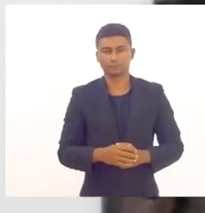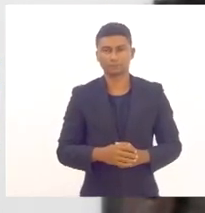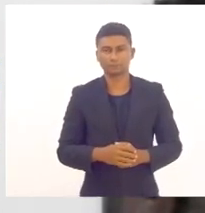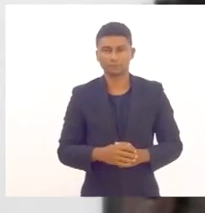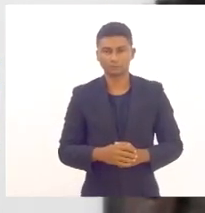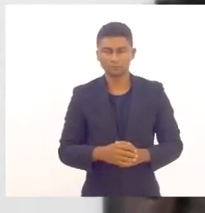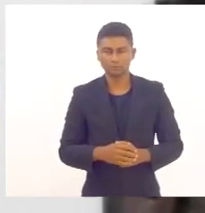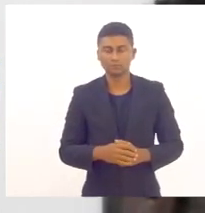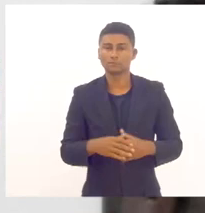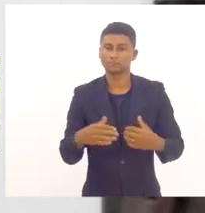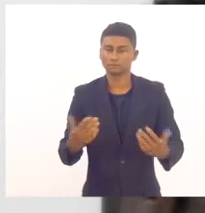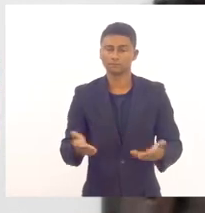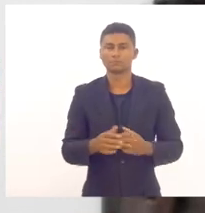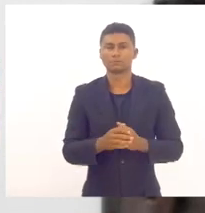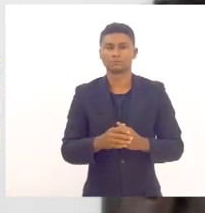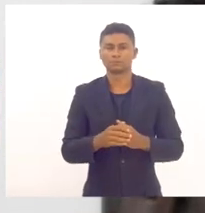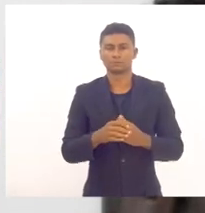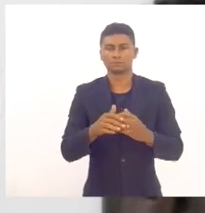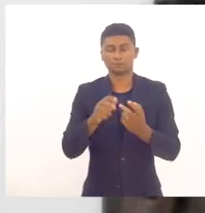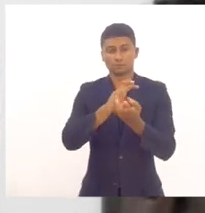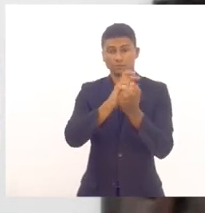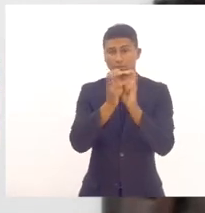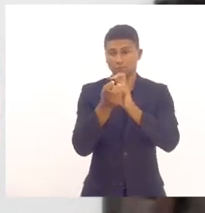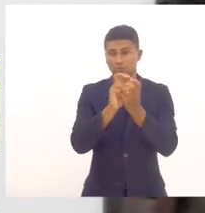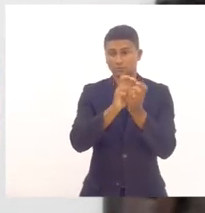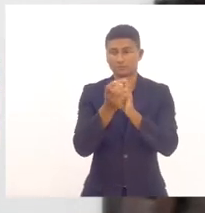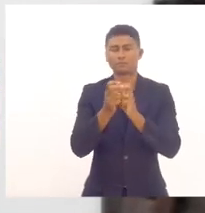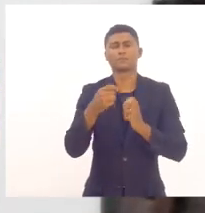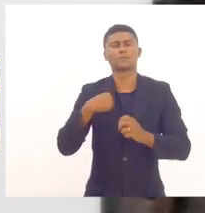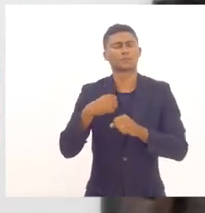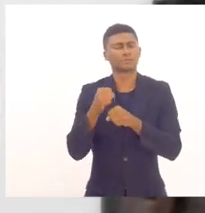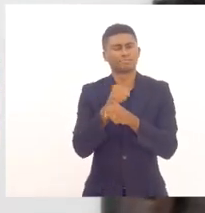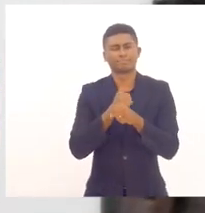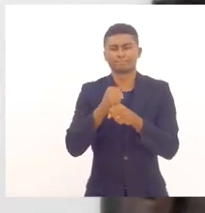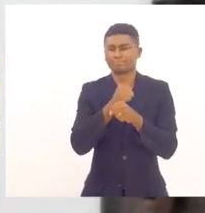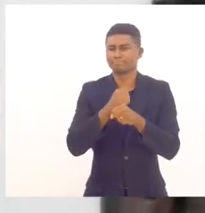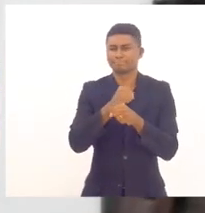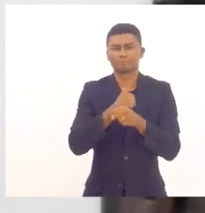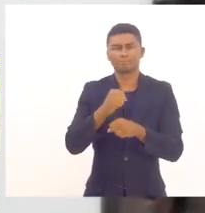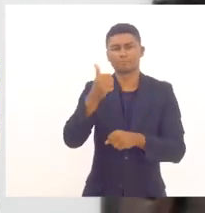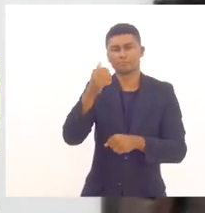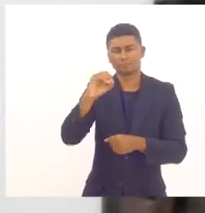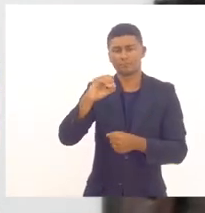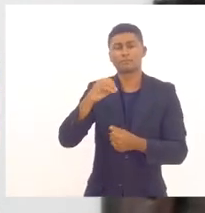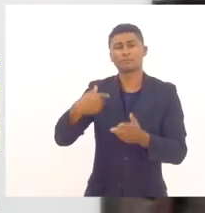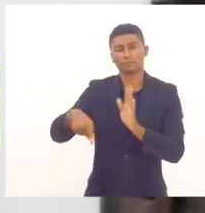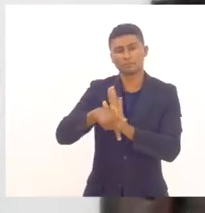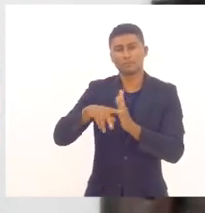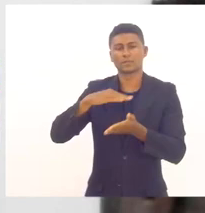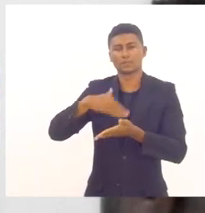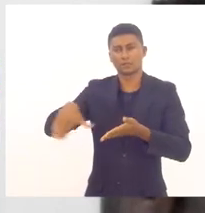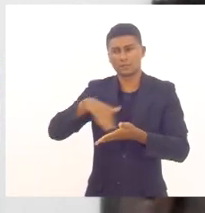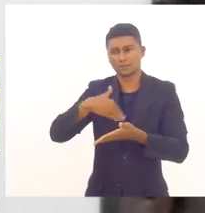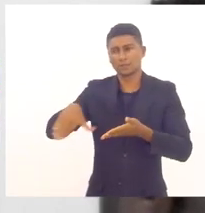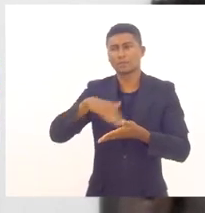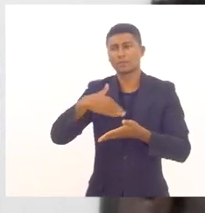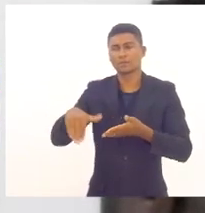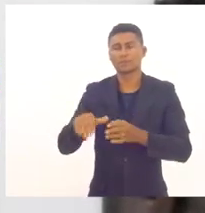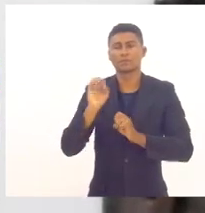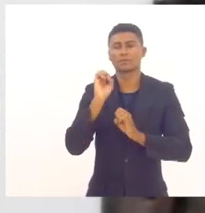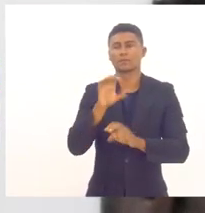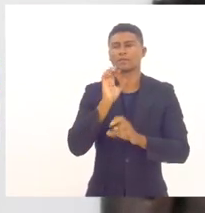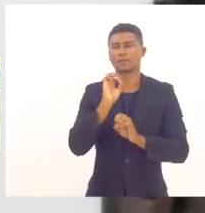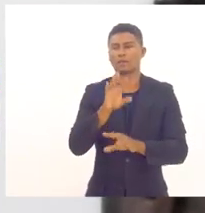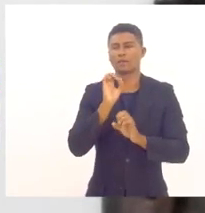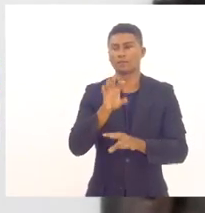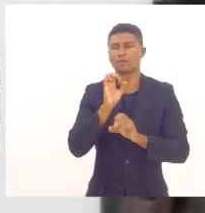A capoeira, deputado, eu fui durante 10 anos da Secretaria Municipal de Educação. Eu